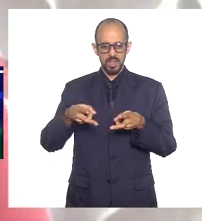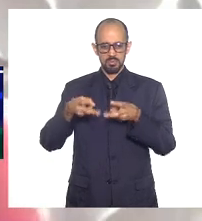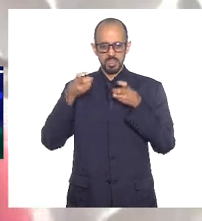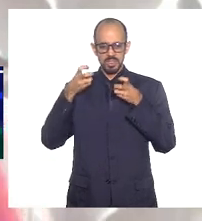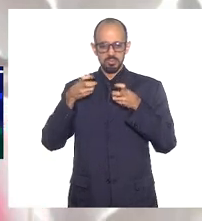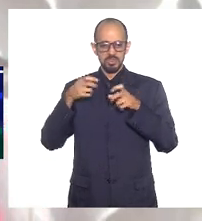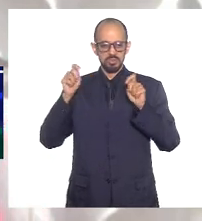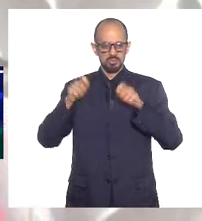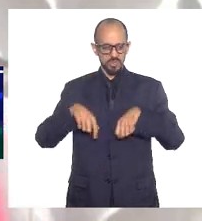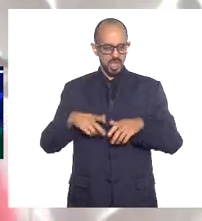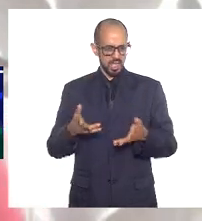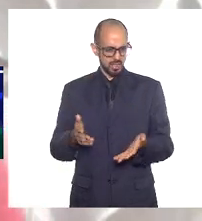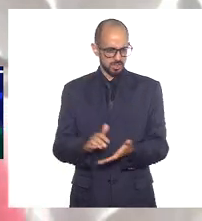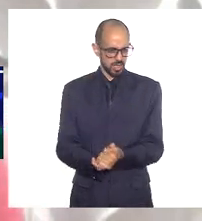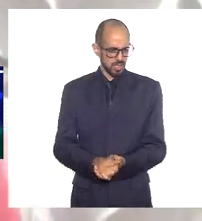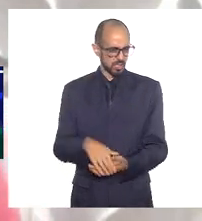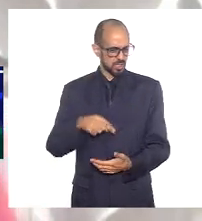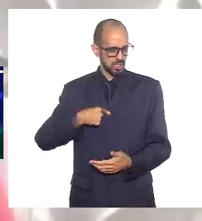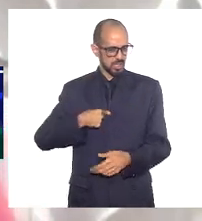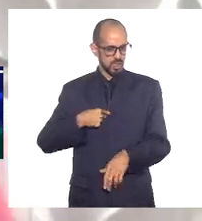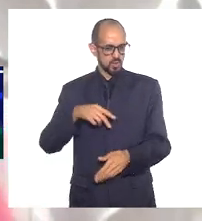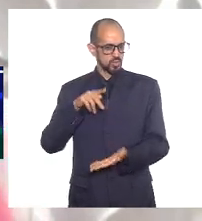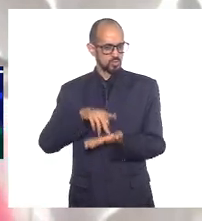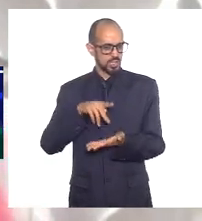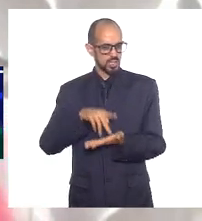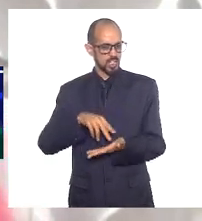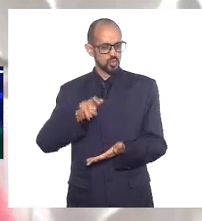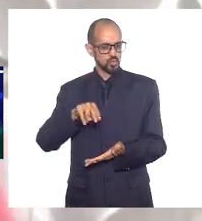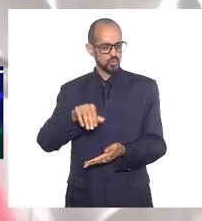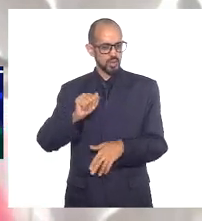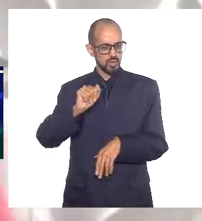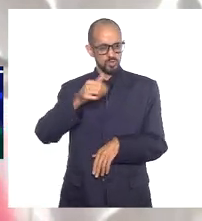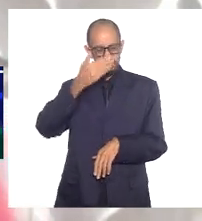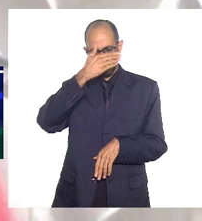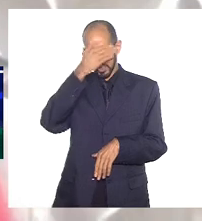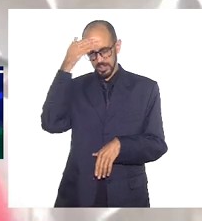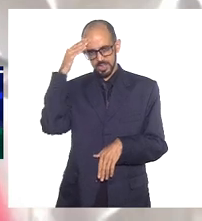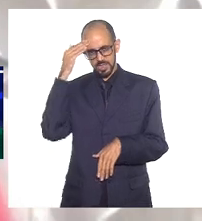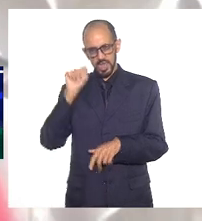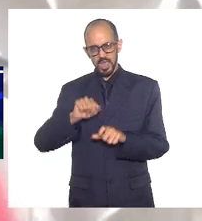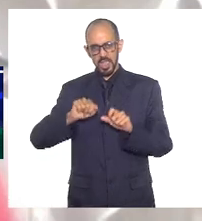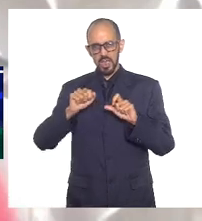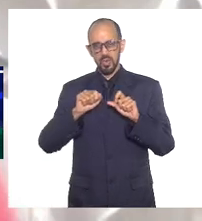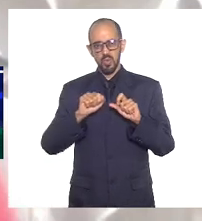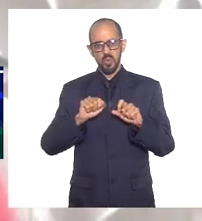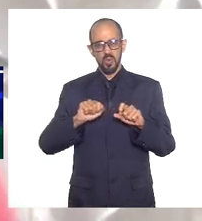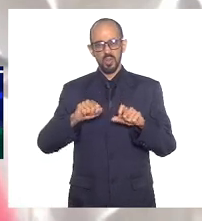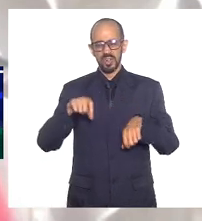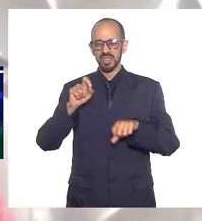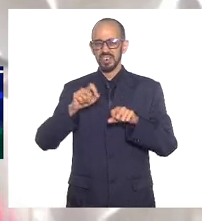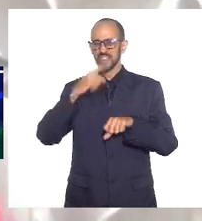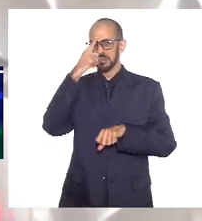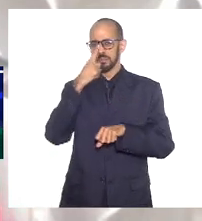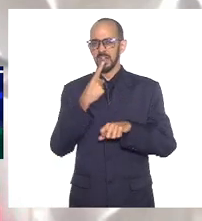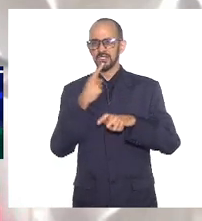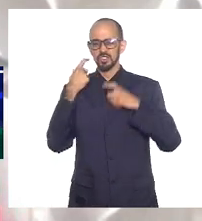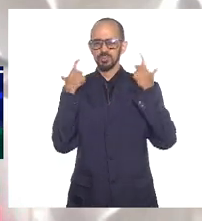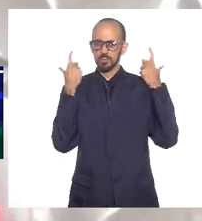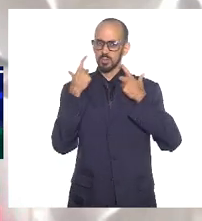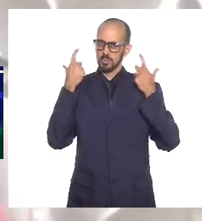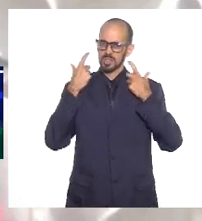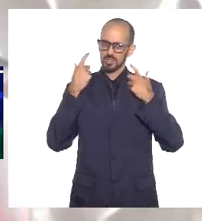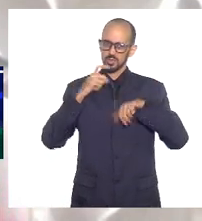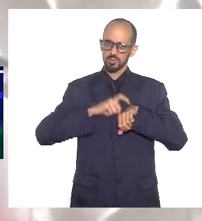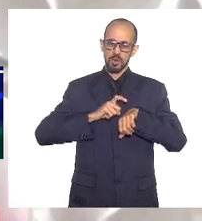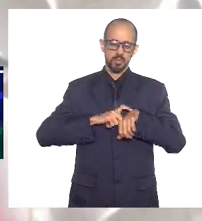confesso que nunca vamos esquecer das inúmeras cenas de preocupação que vi naquele momento a segunda